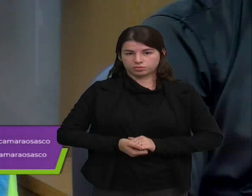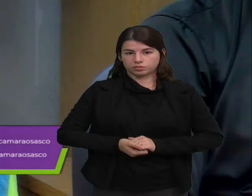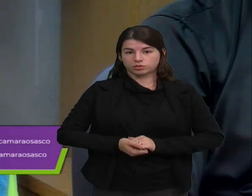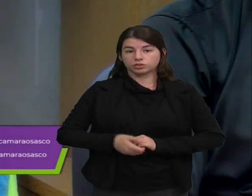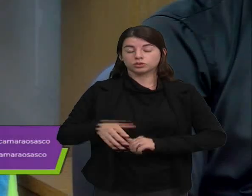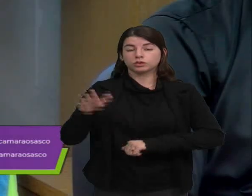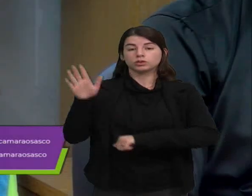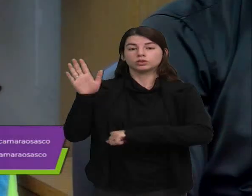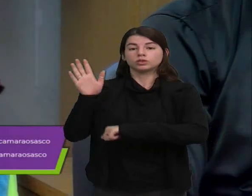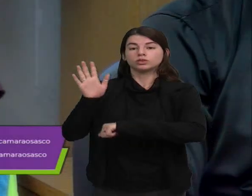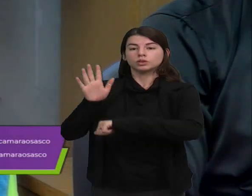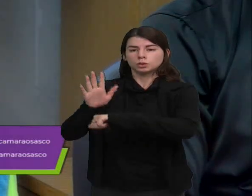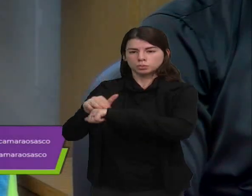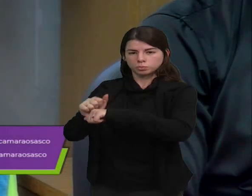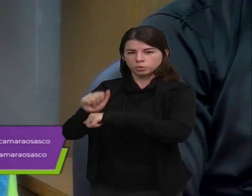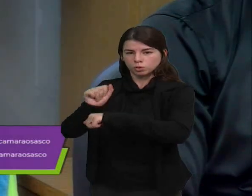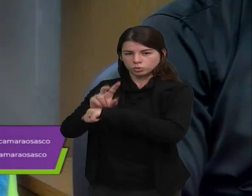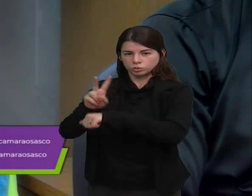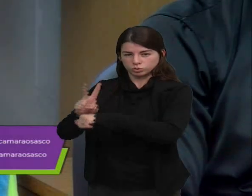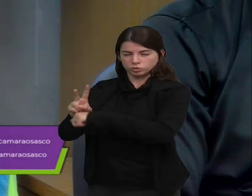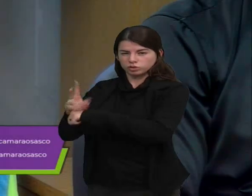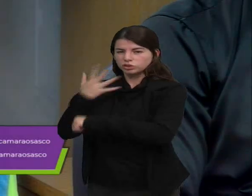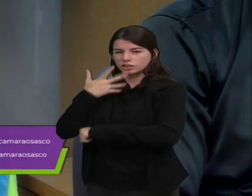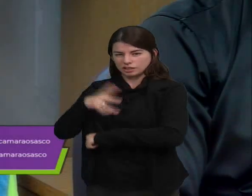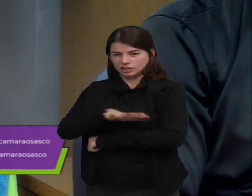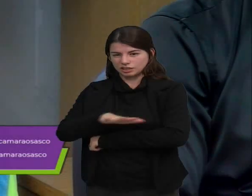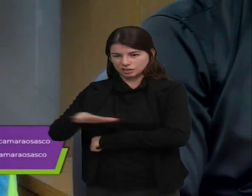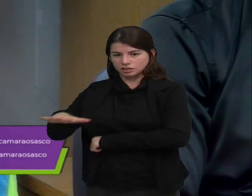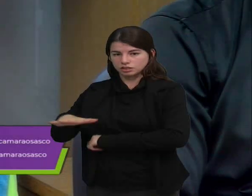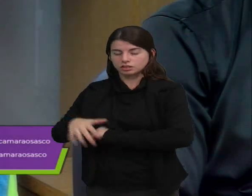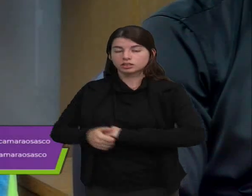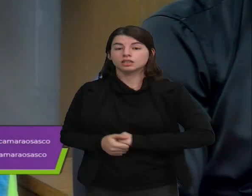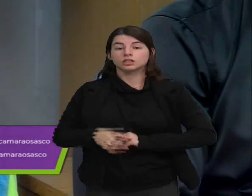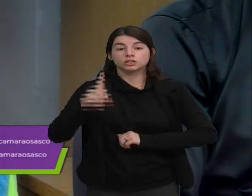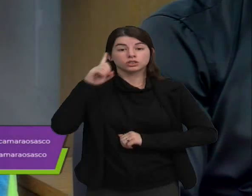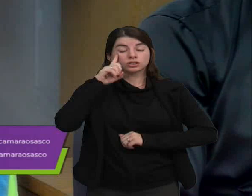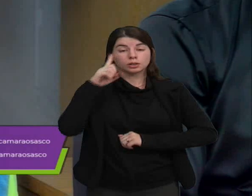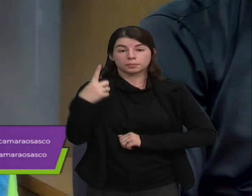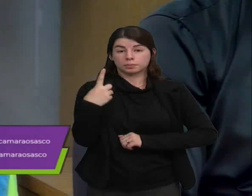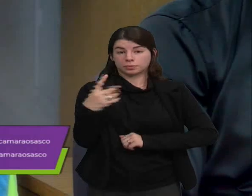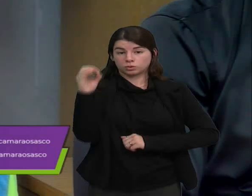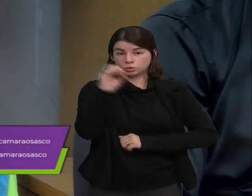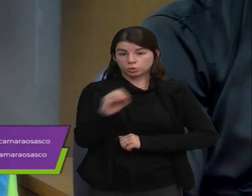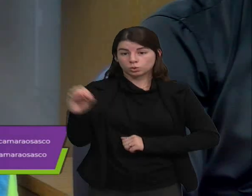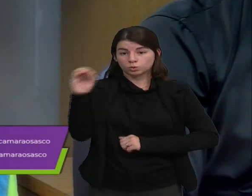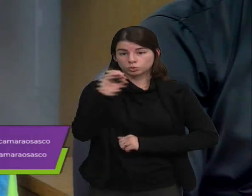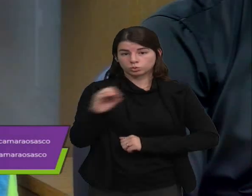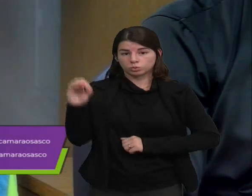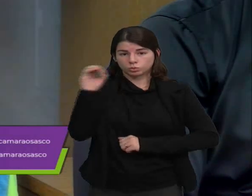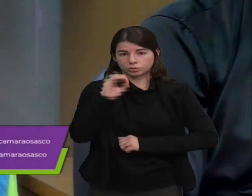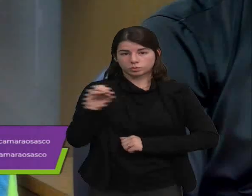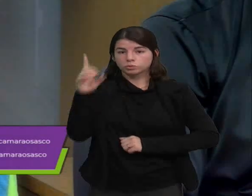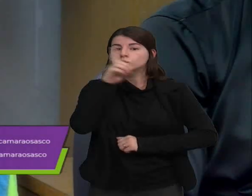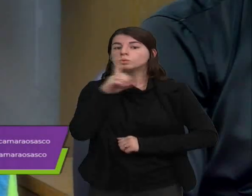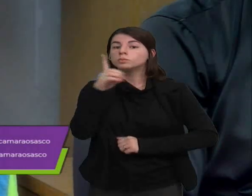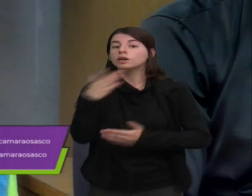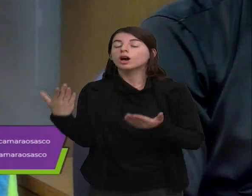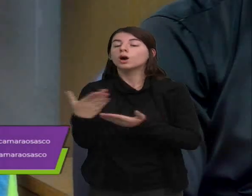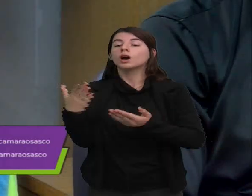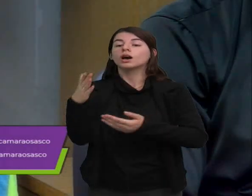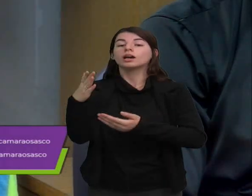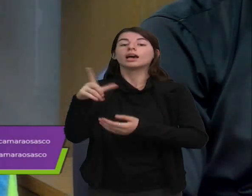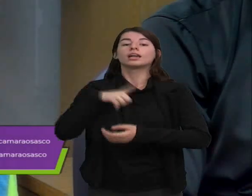tutelar domingo agora dia 1º de outubro acontecerão as eleições para o conselho tutelar nos